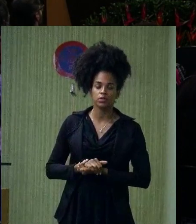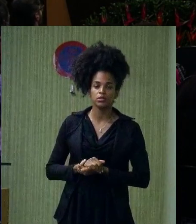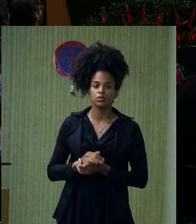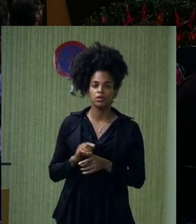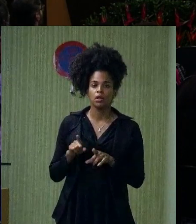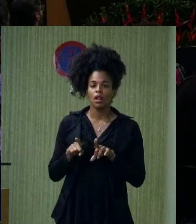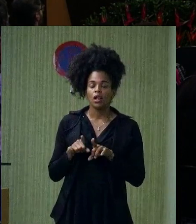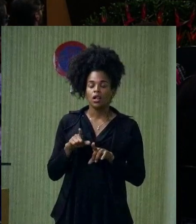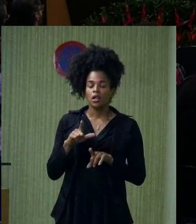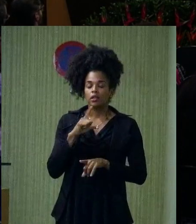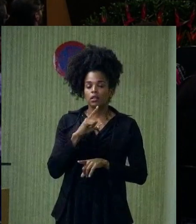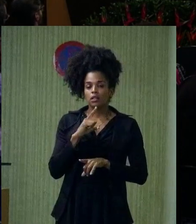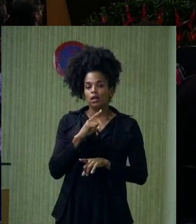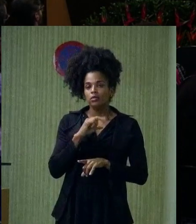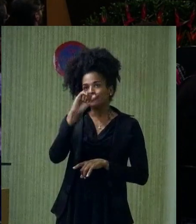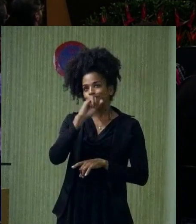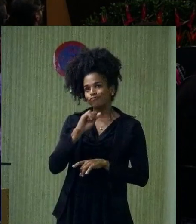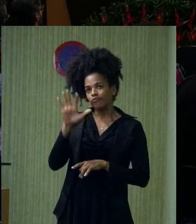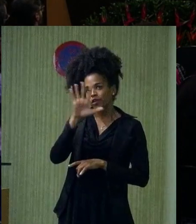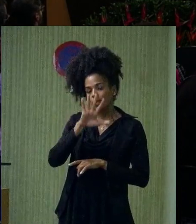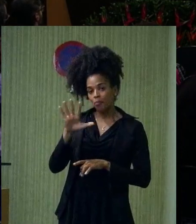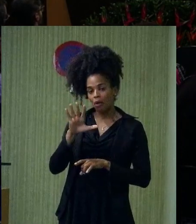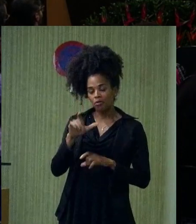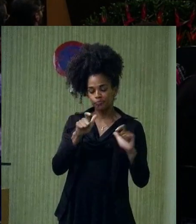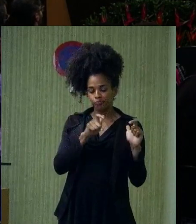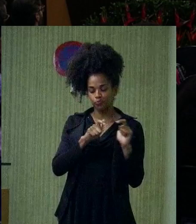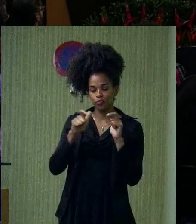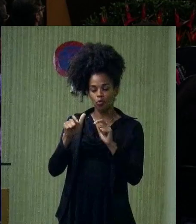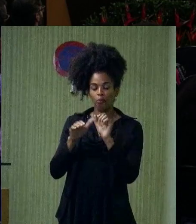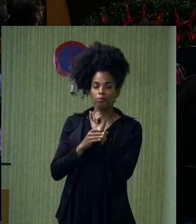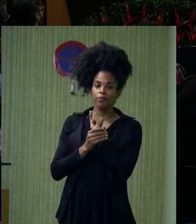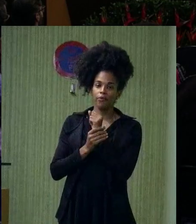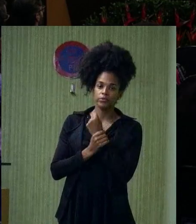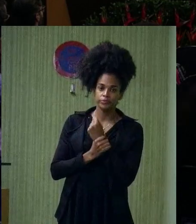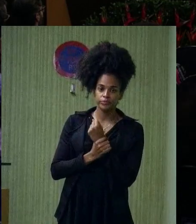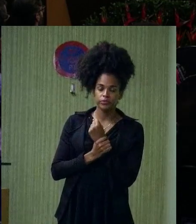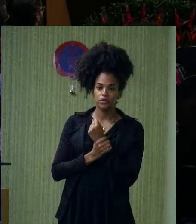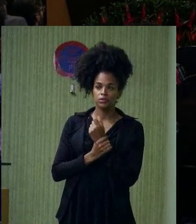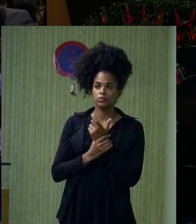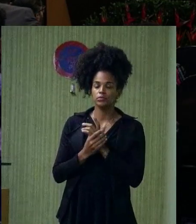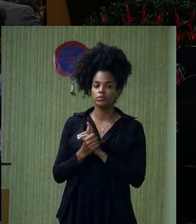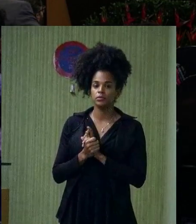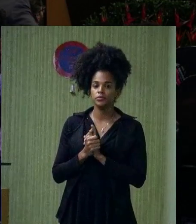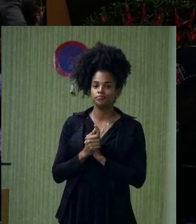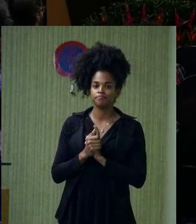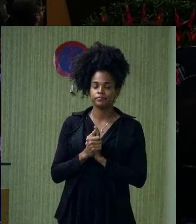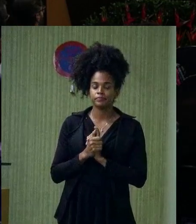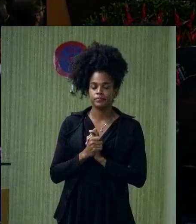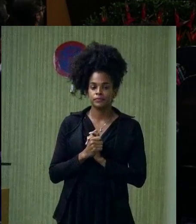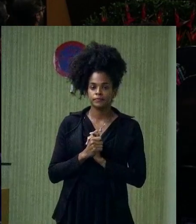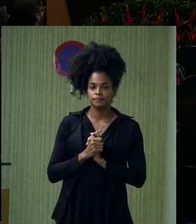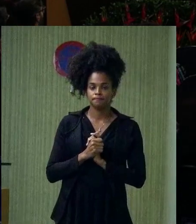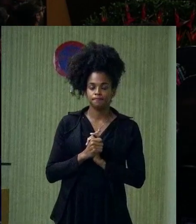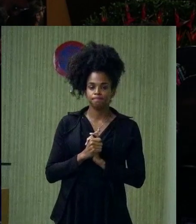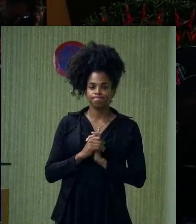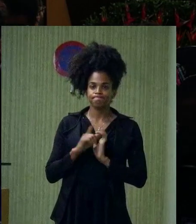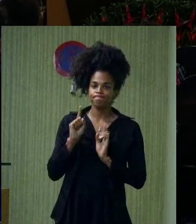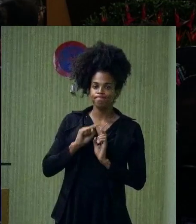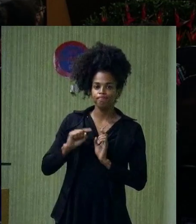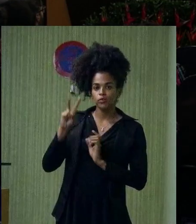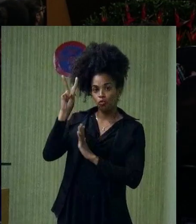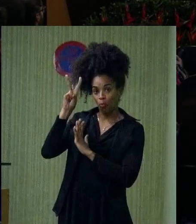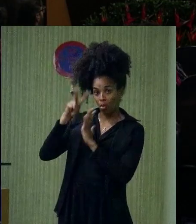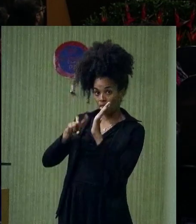algumas fotos então desses abrigos né ã aquele bem lá da da da esquerda em cima é um